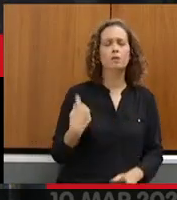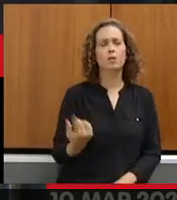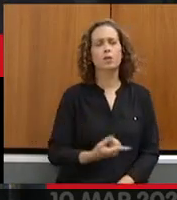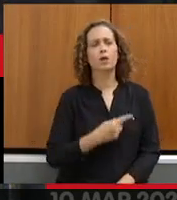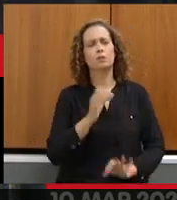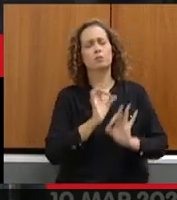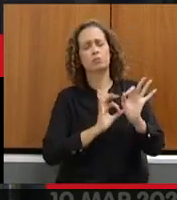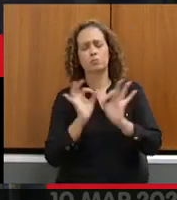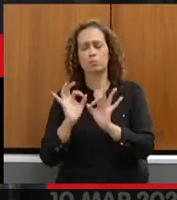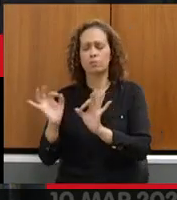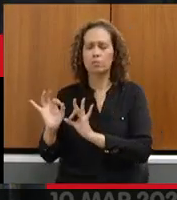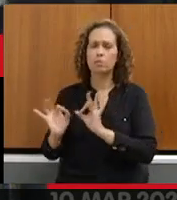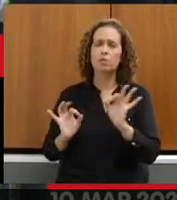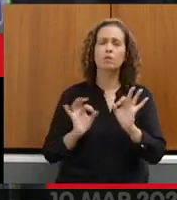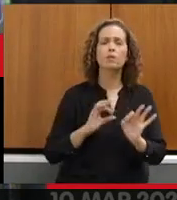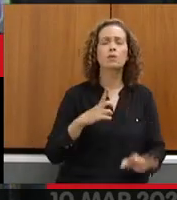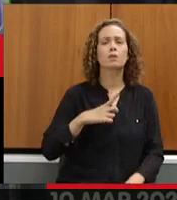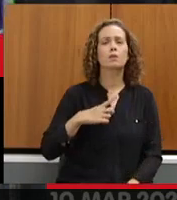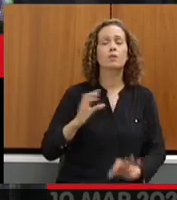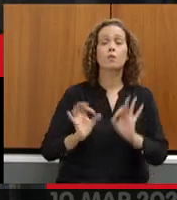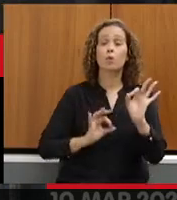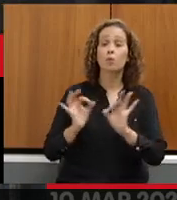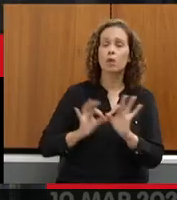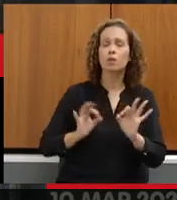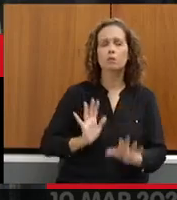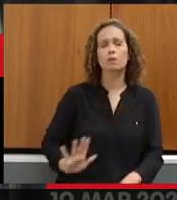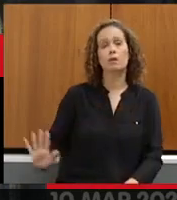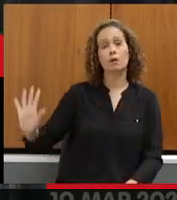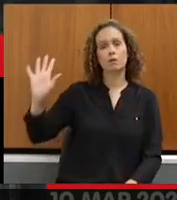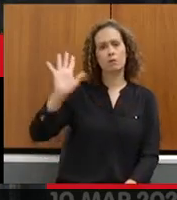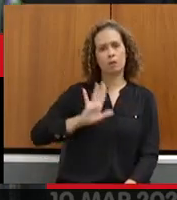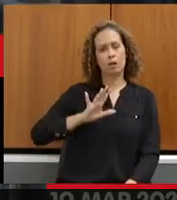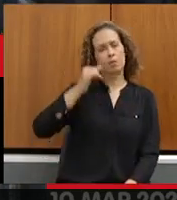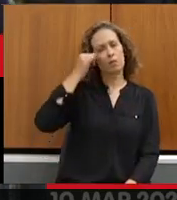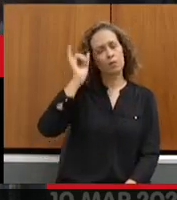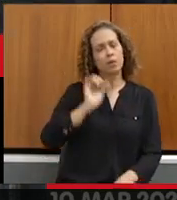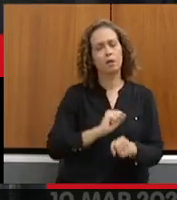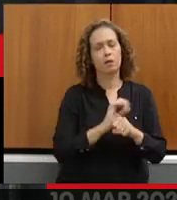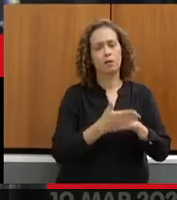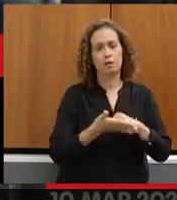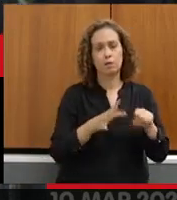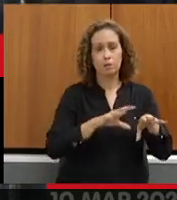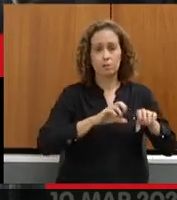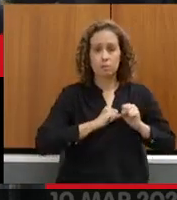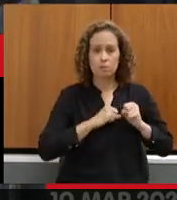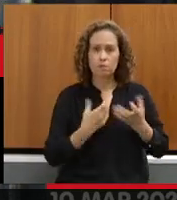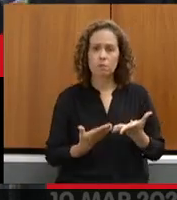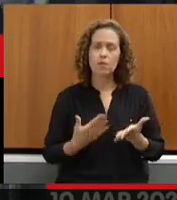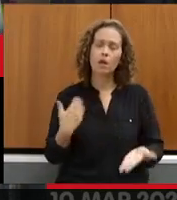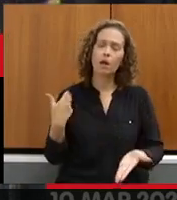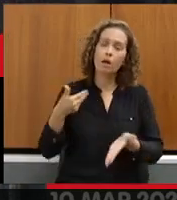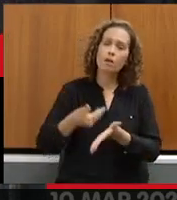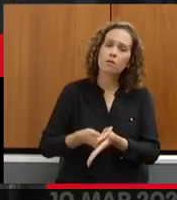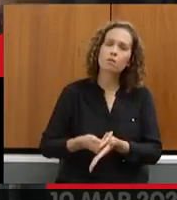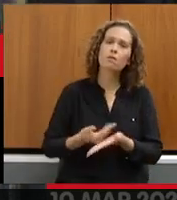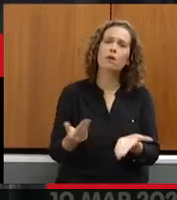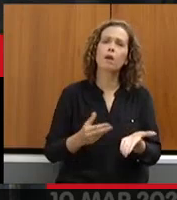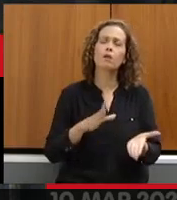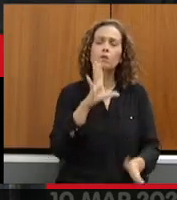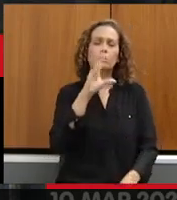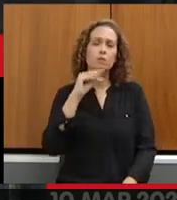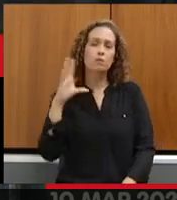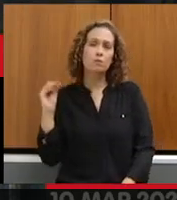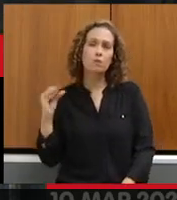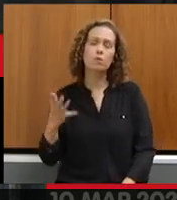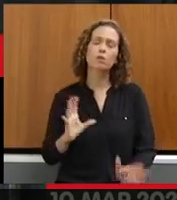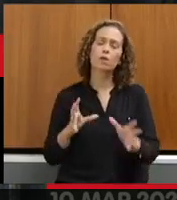que foi seguindo o plano de Nacional de e até que chegasse no servidores que são servidores tanto das secretarias